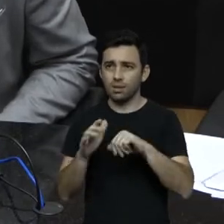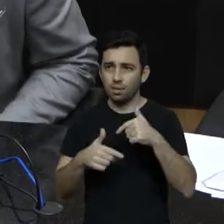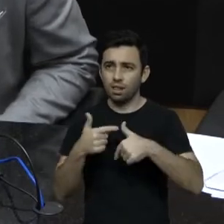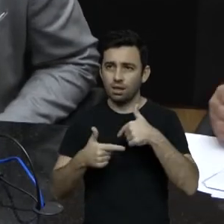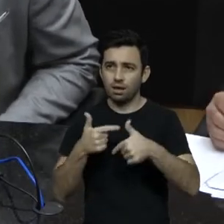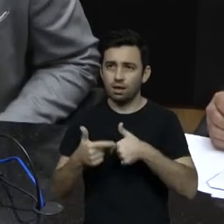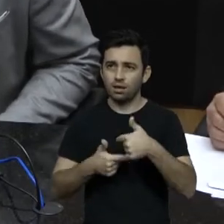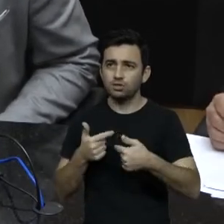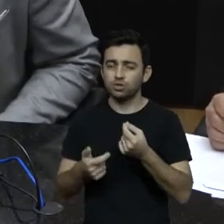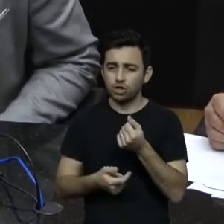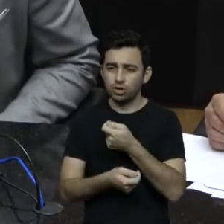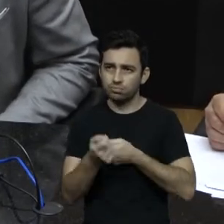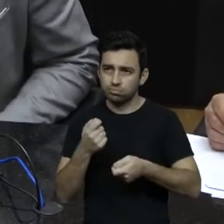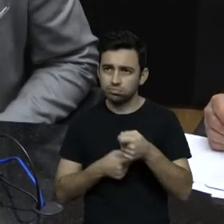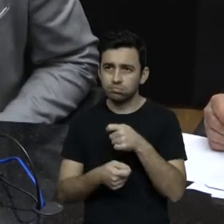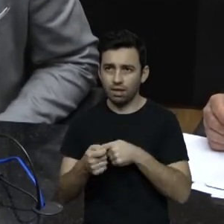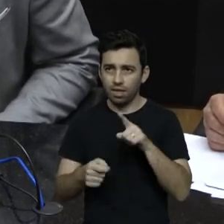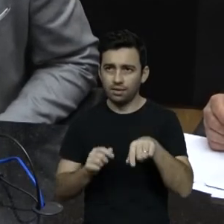e ganhar dinheiro